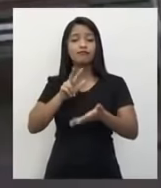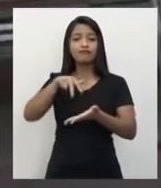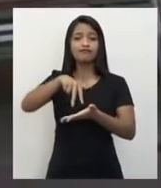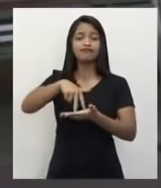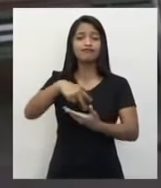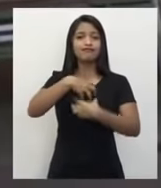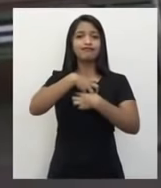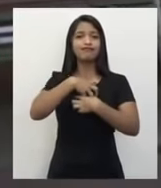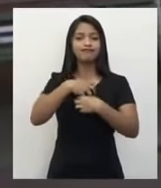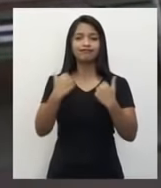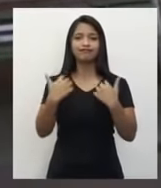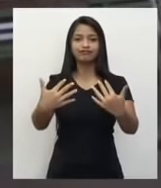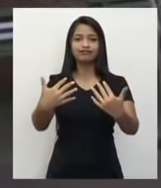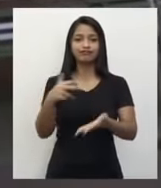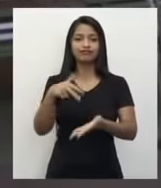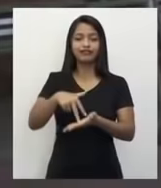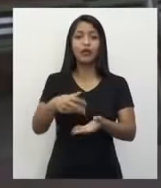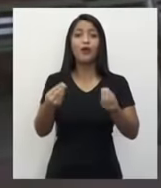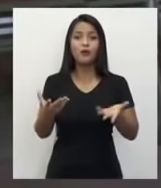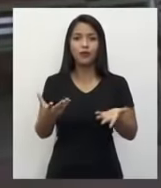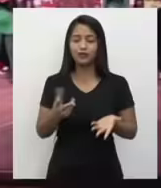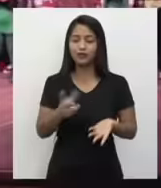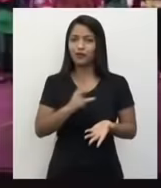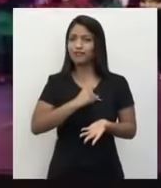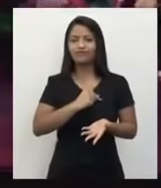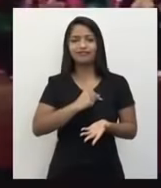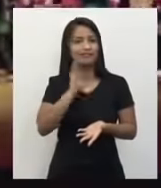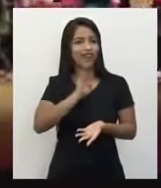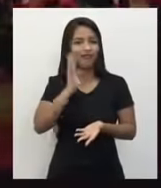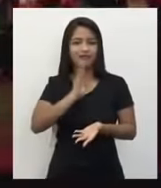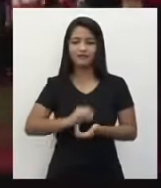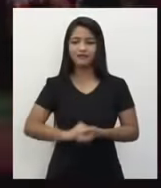é estar na frente de um monte de gente. Nossa, muito legal.